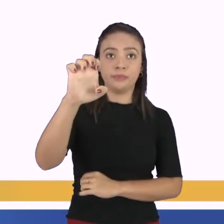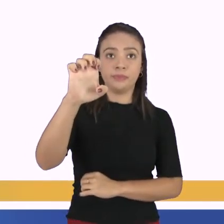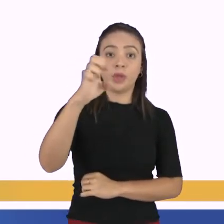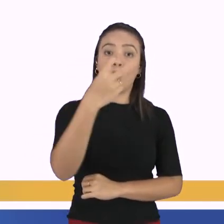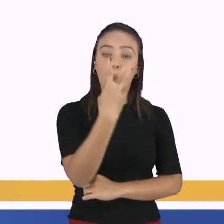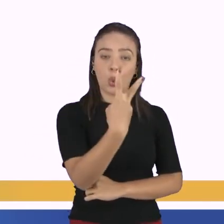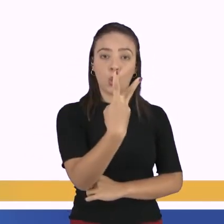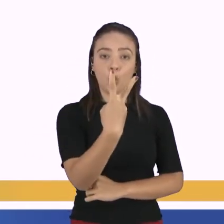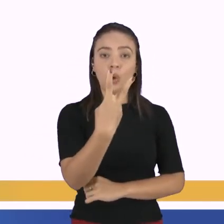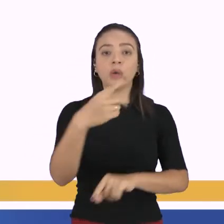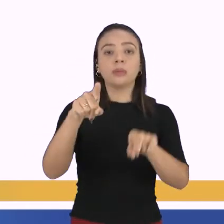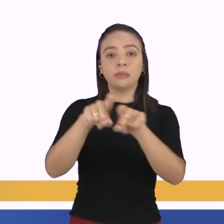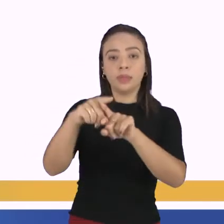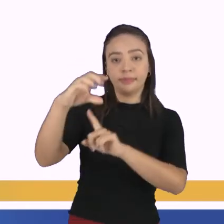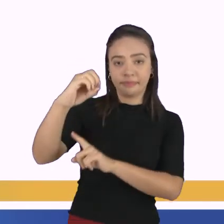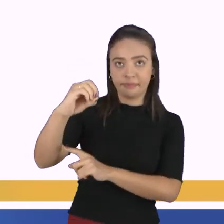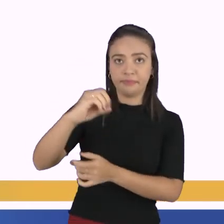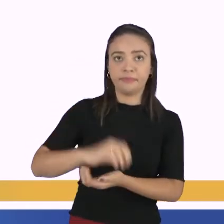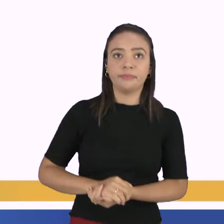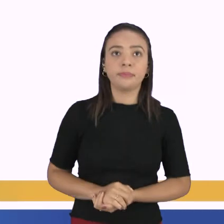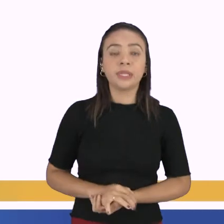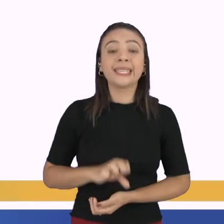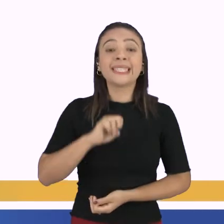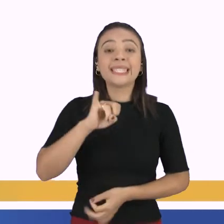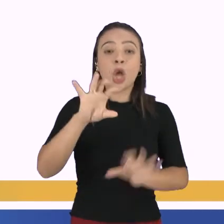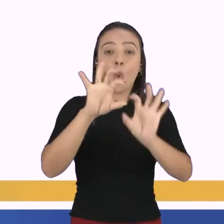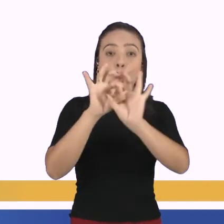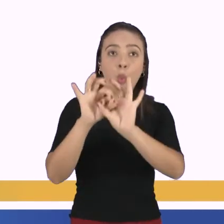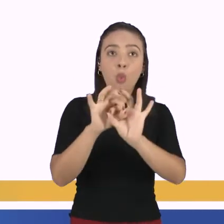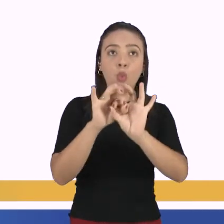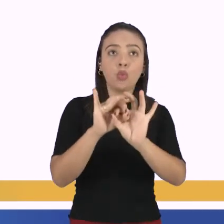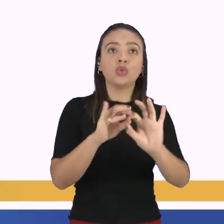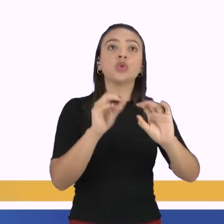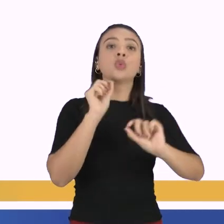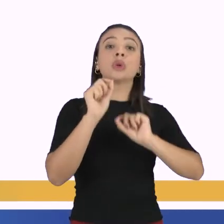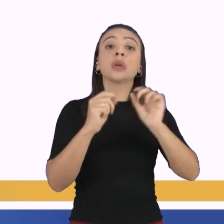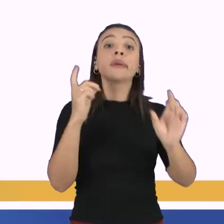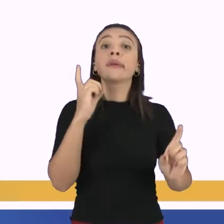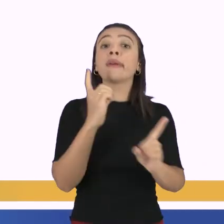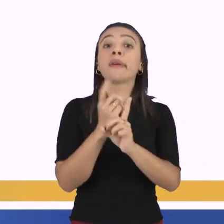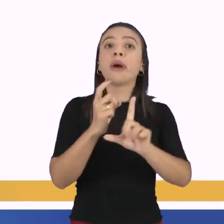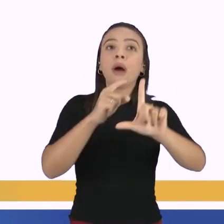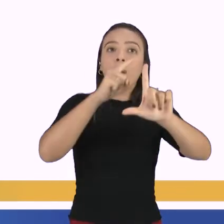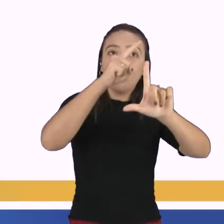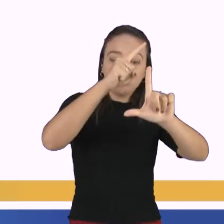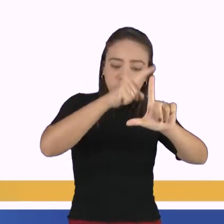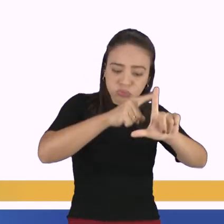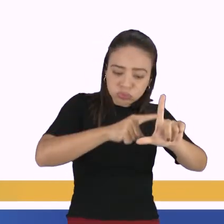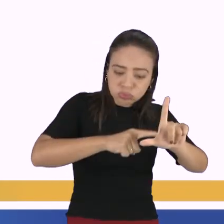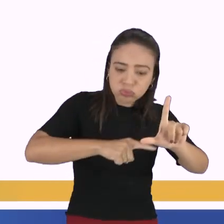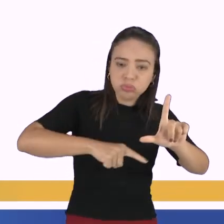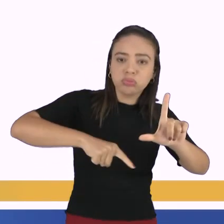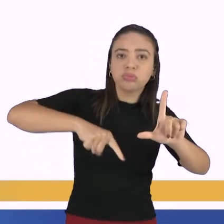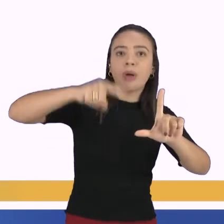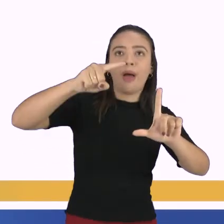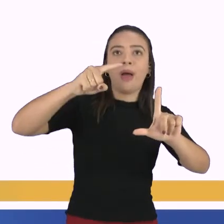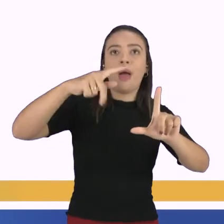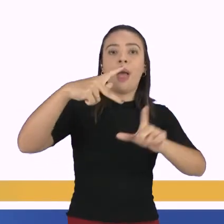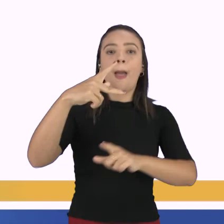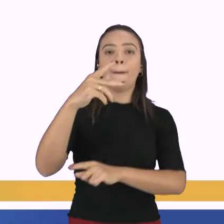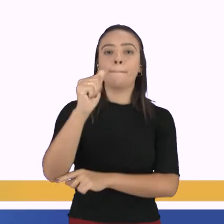o ponto 2 e 0. Na hora que eu ligo esses dois pontos, eu tenho uma curva chamada de parábola,